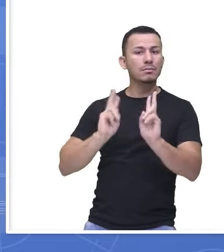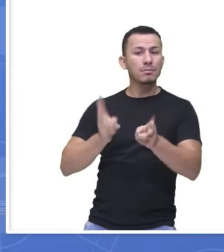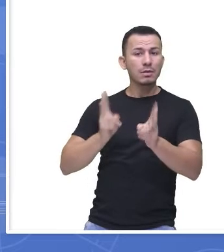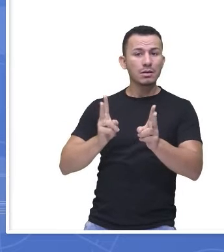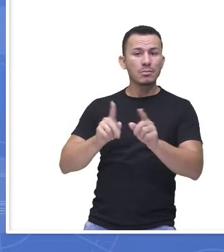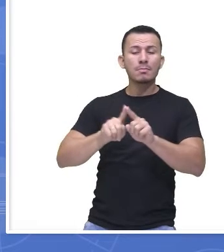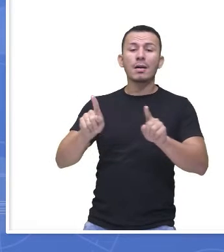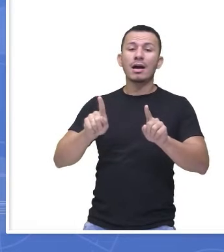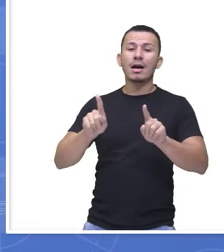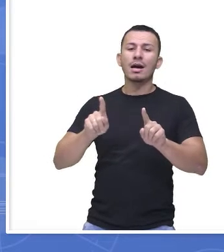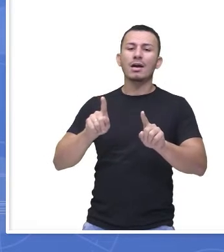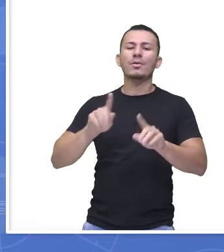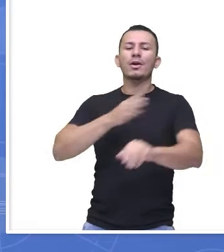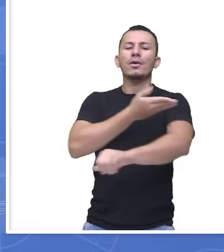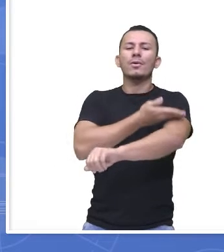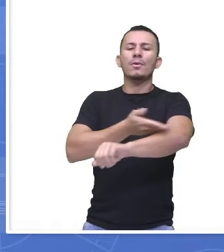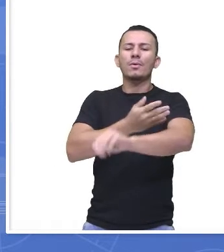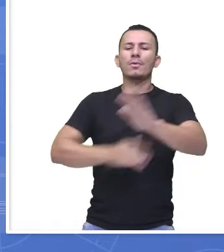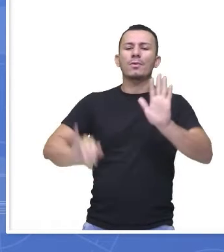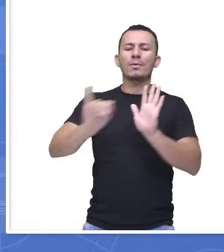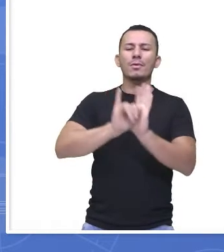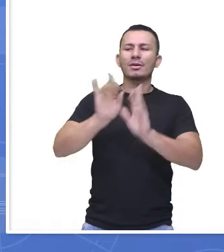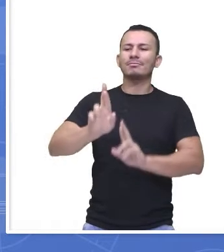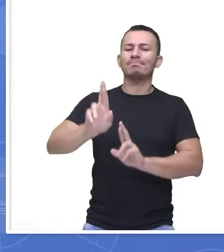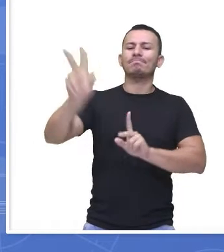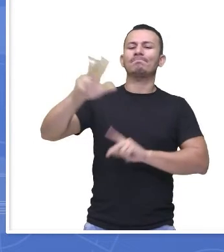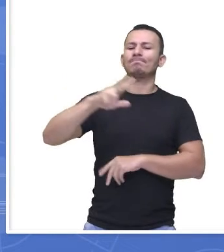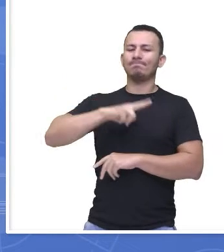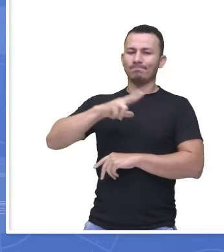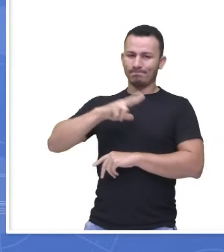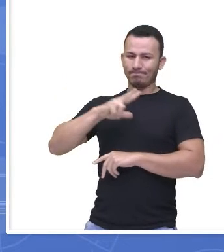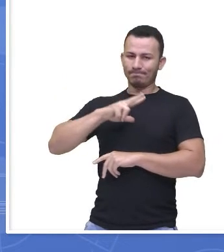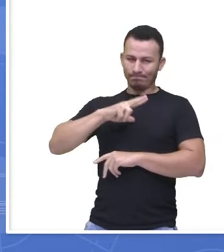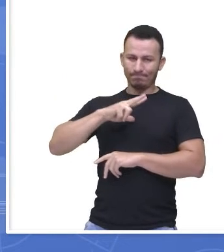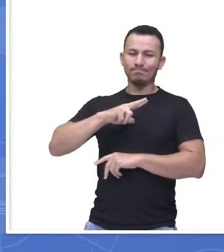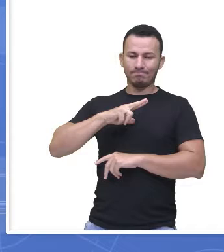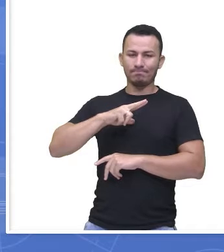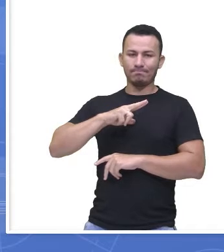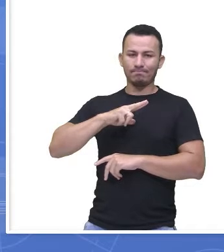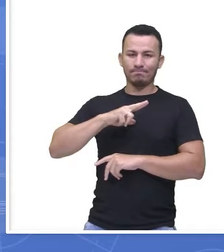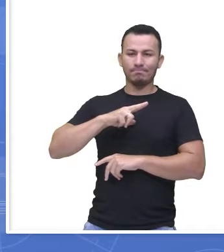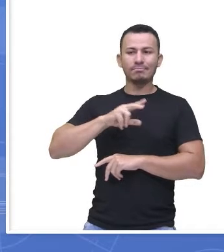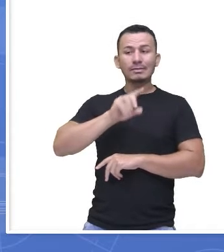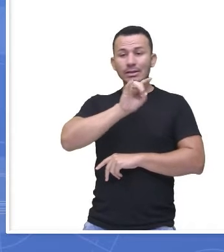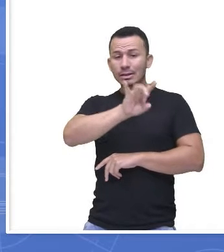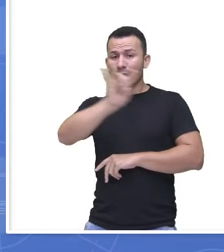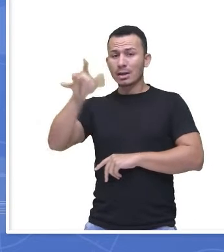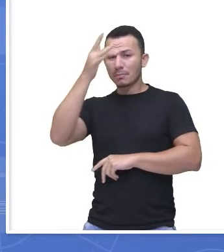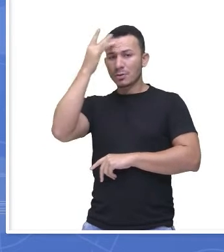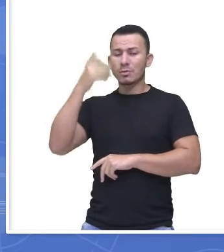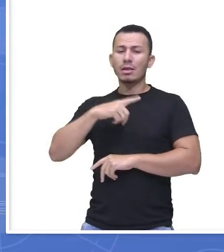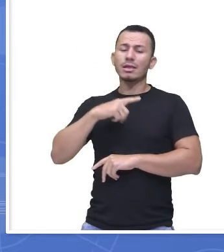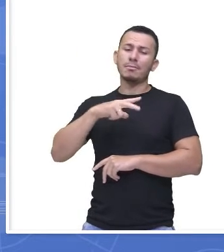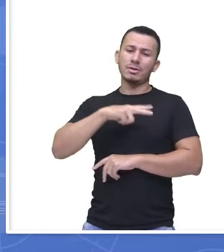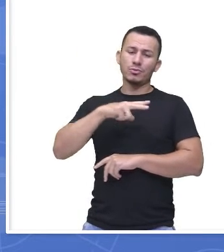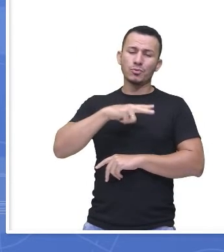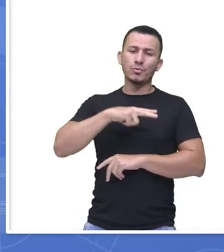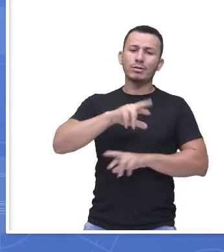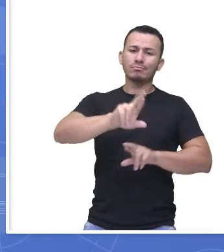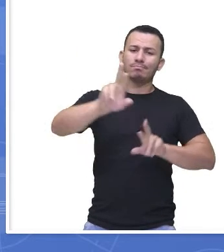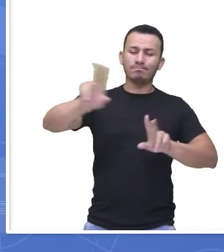mas nós temos a nossa identidade particular, cada um tem a sua identidade, não é isso? E aí nós vamos então